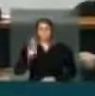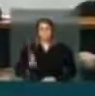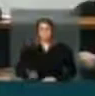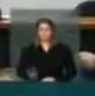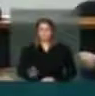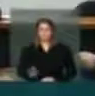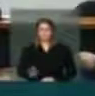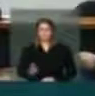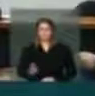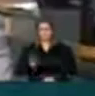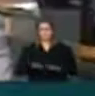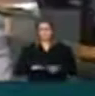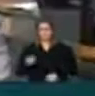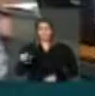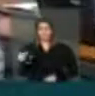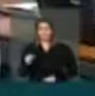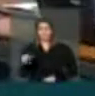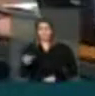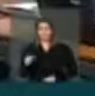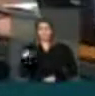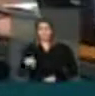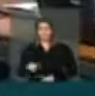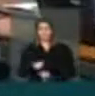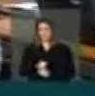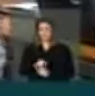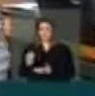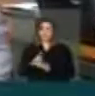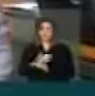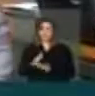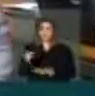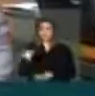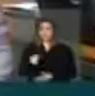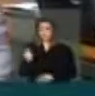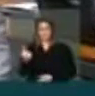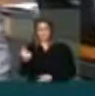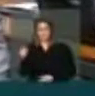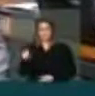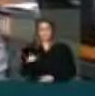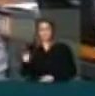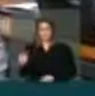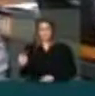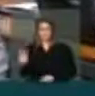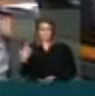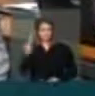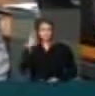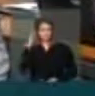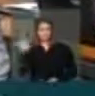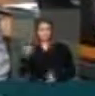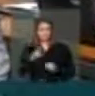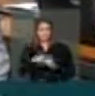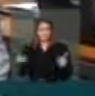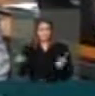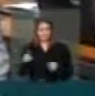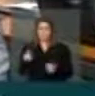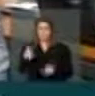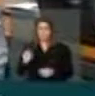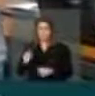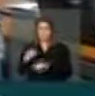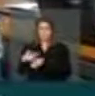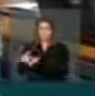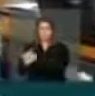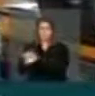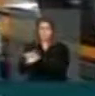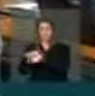um PIB negativo esse ano. Há quem fale em menos 1, há quem fale em menos 2, mas é realmente, quando você conversa